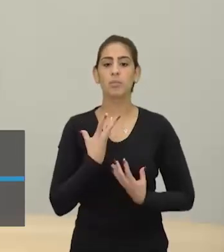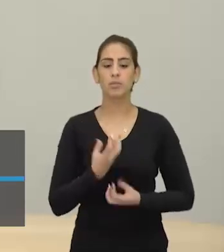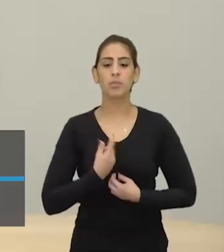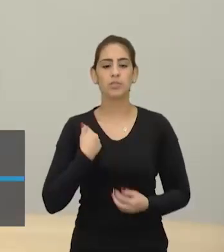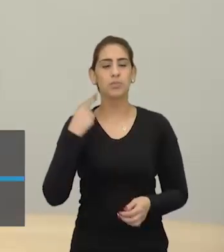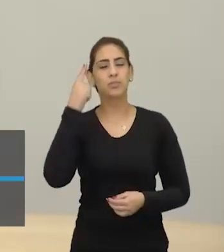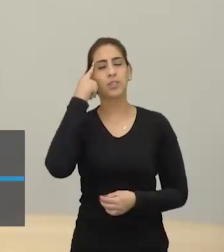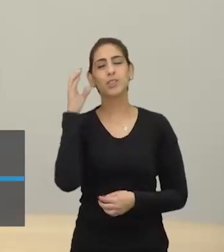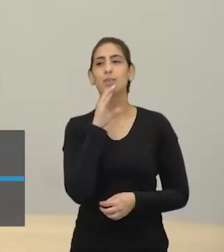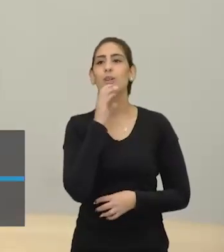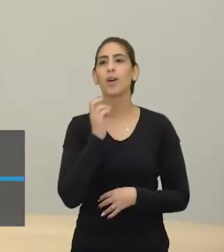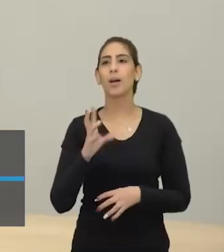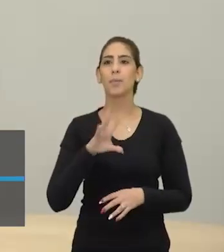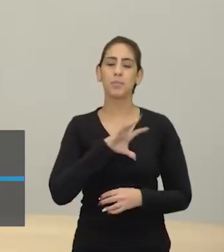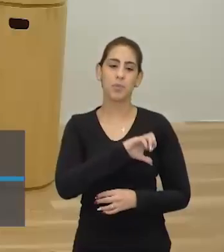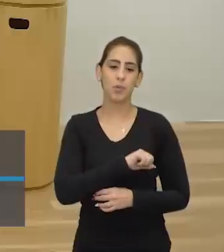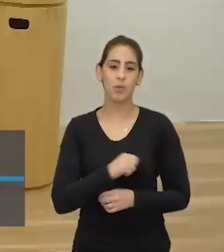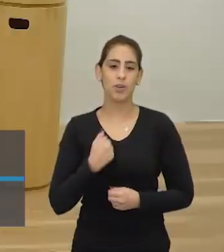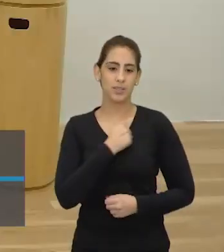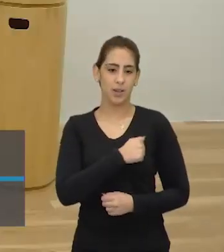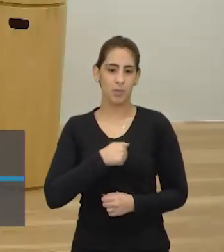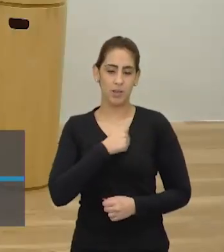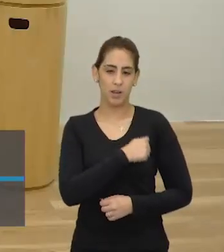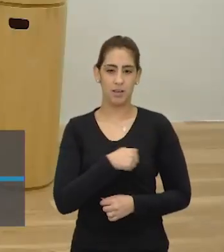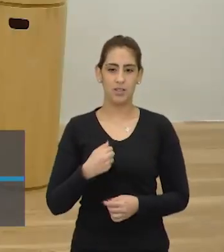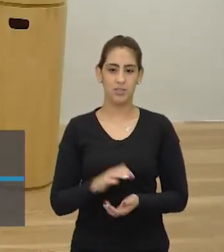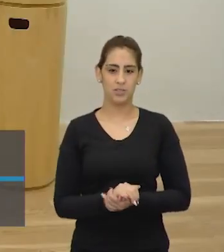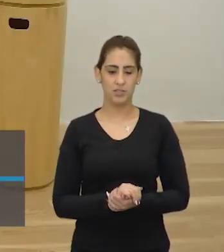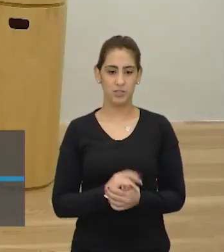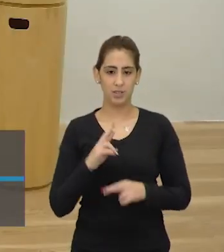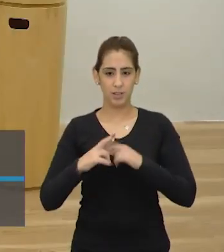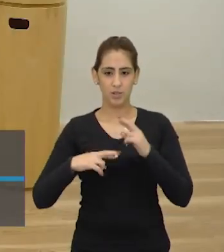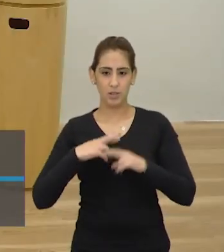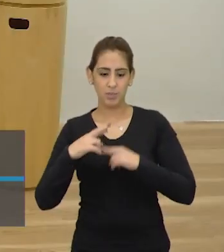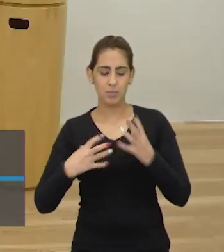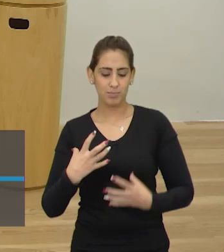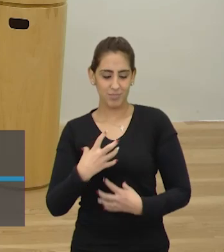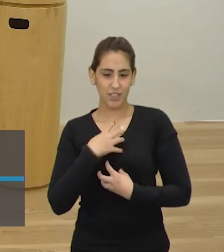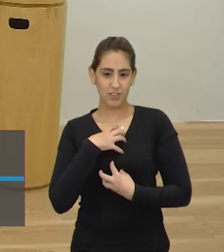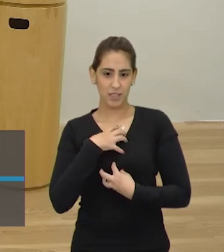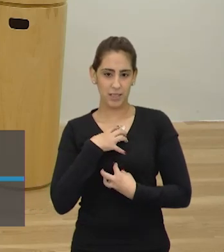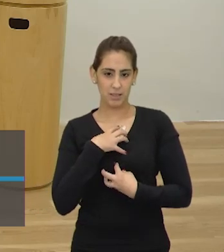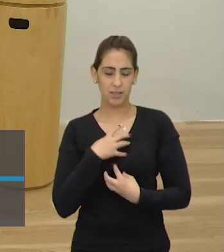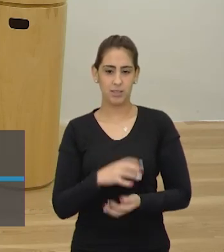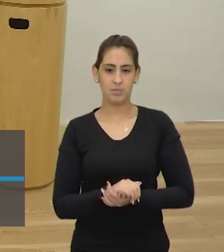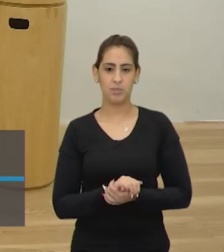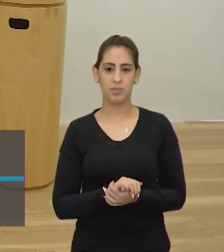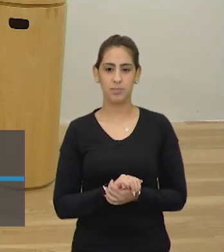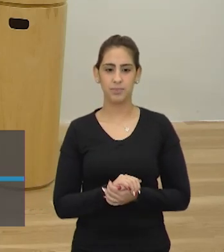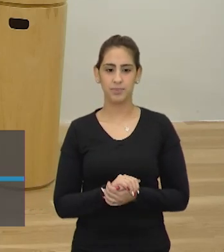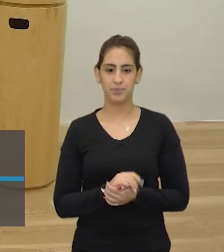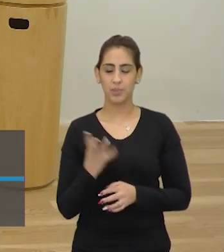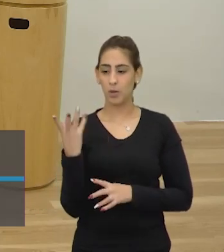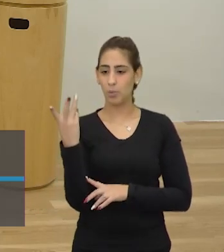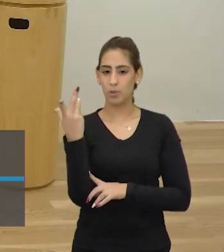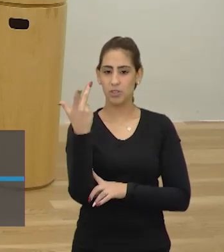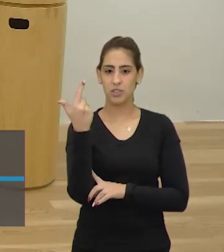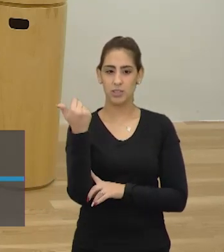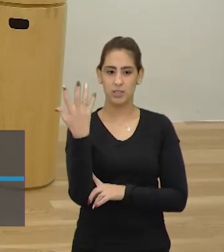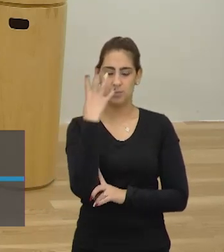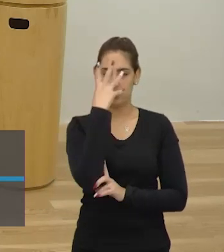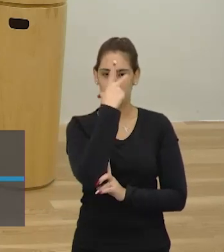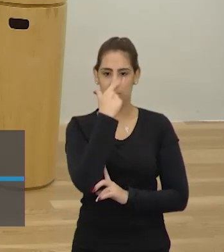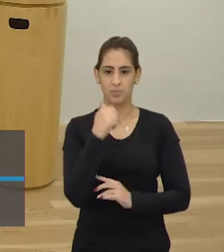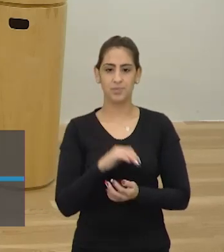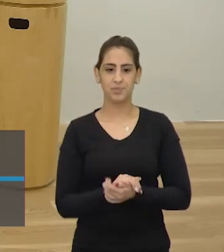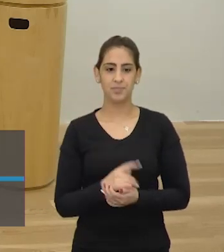amor, saudade, relacionamento amoroso, sentimentalismo, romantismo. Cartinha de